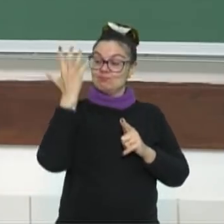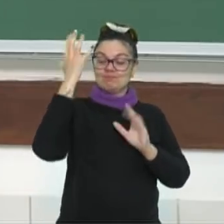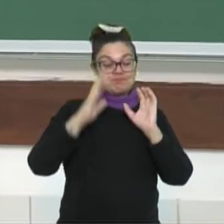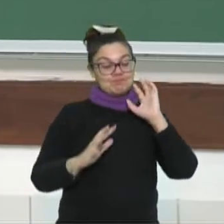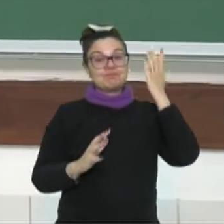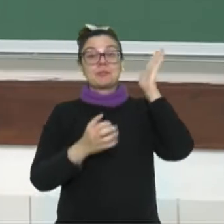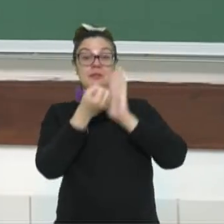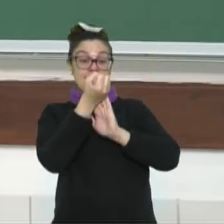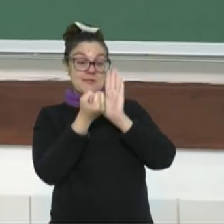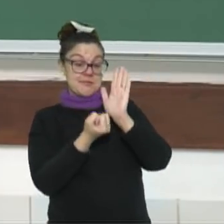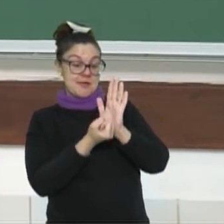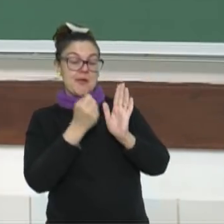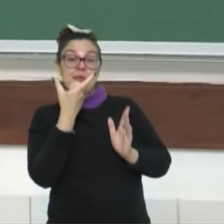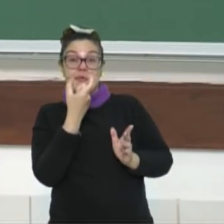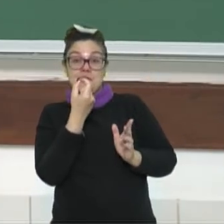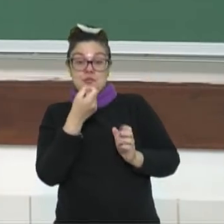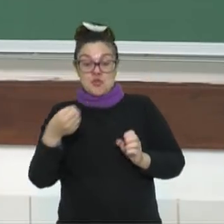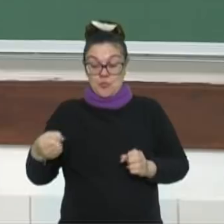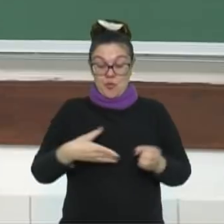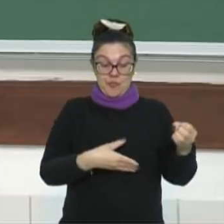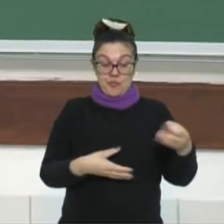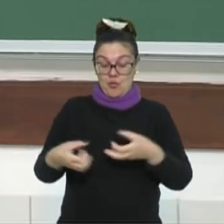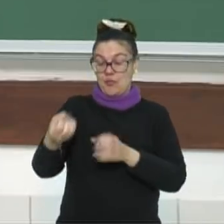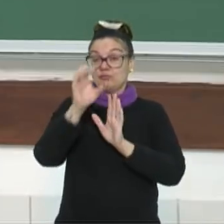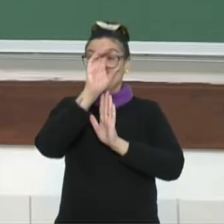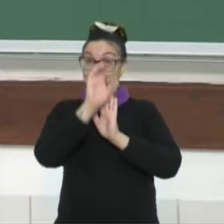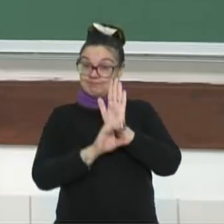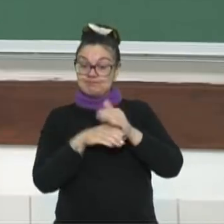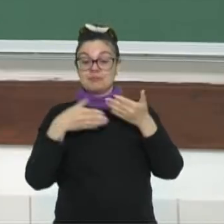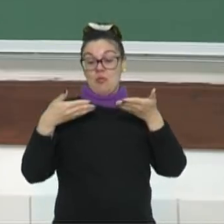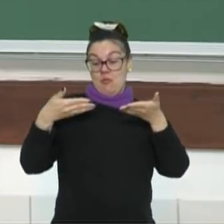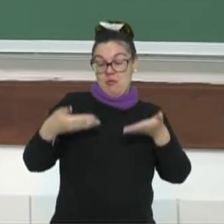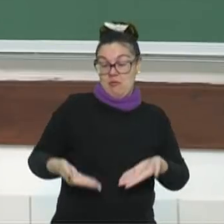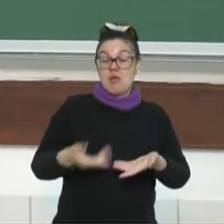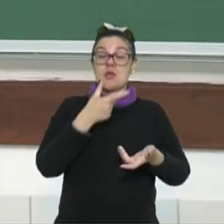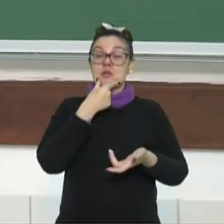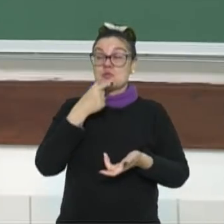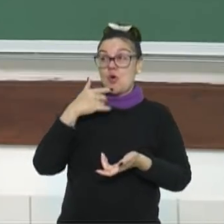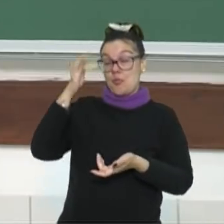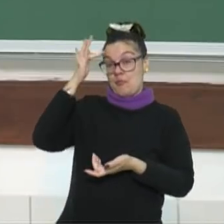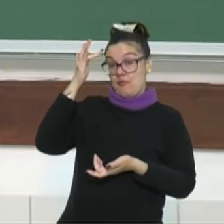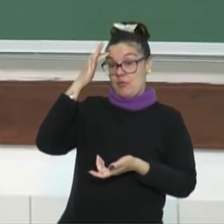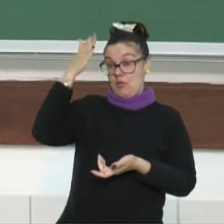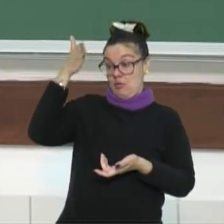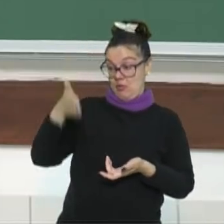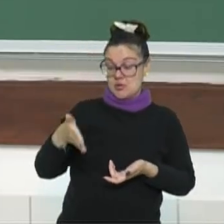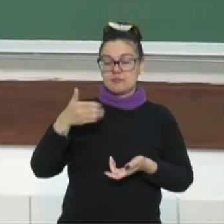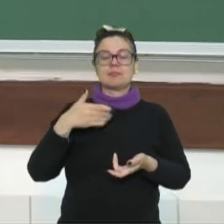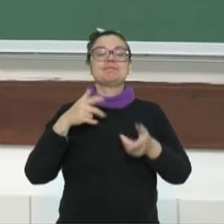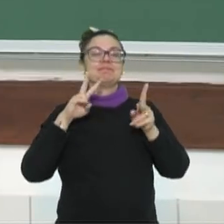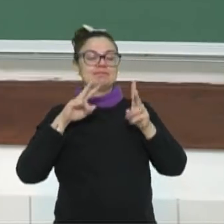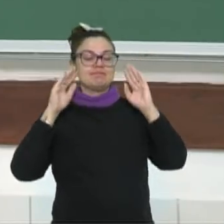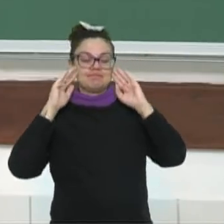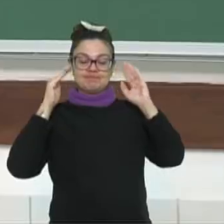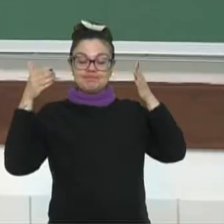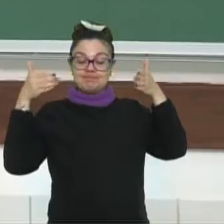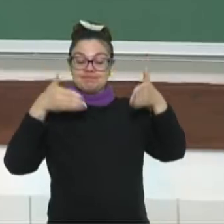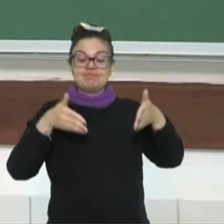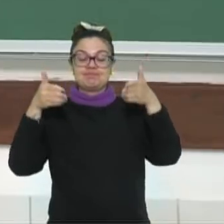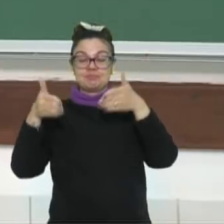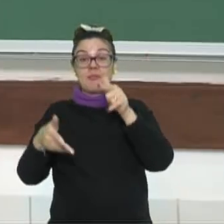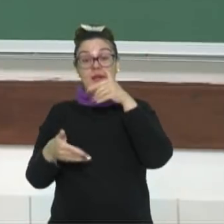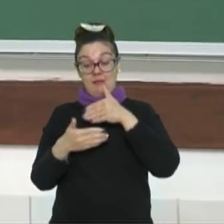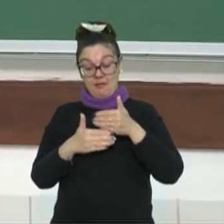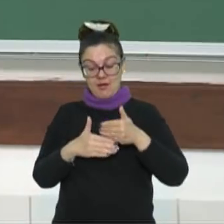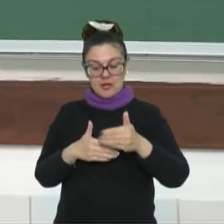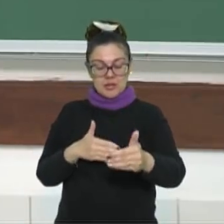influenciaram diretamente a criação de novos conceitos? Então, esse filósofo vai justamente refletir a partir disso e vai nos